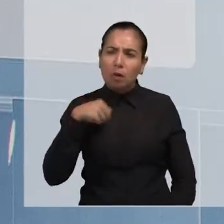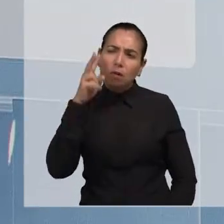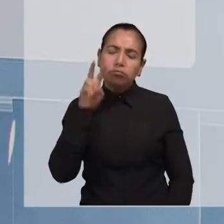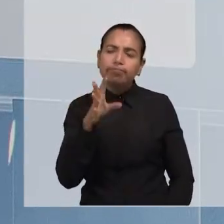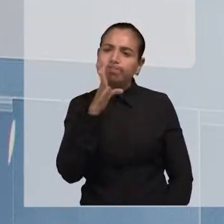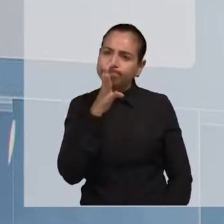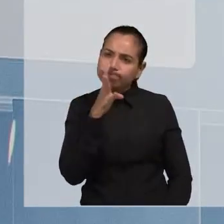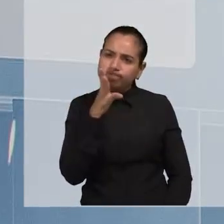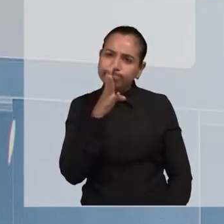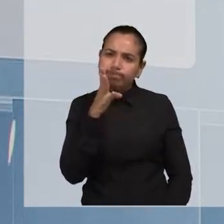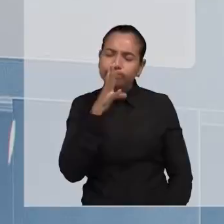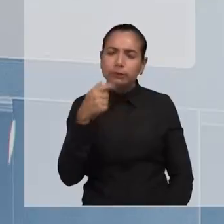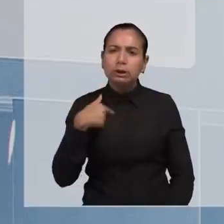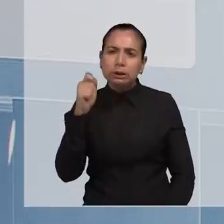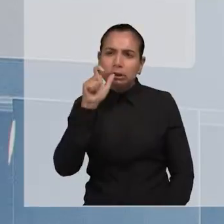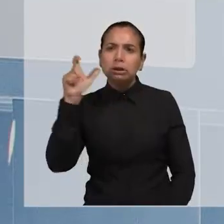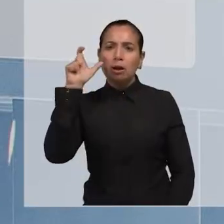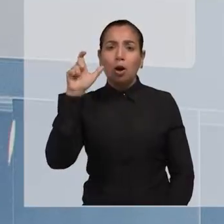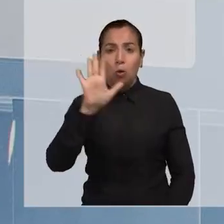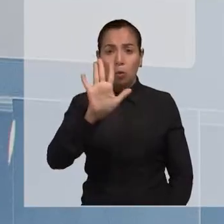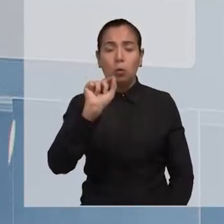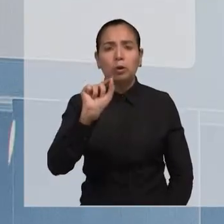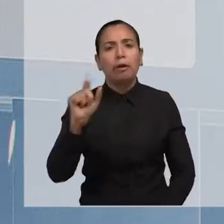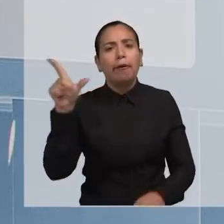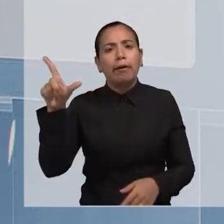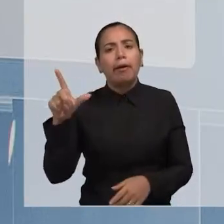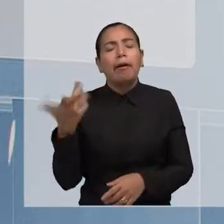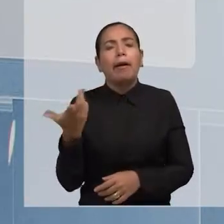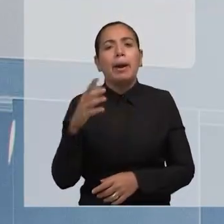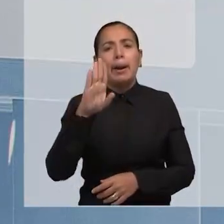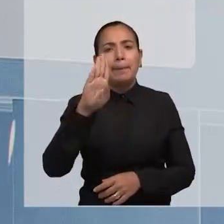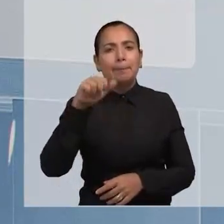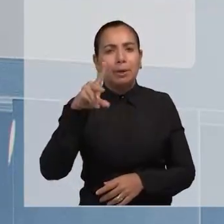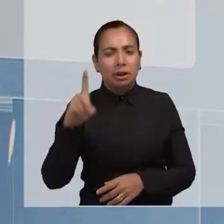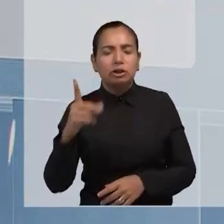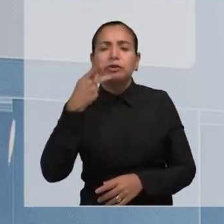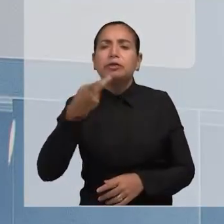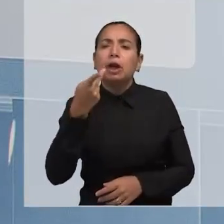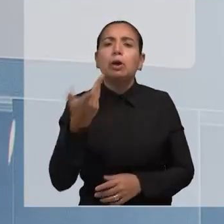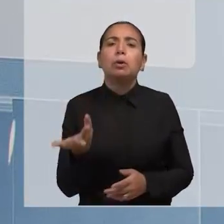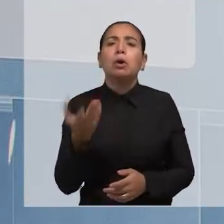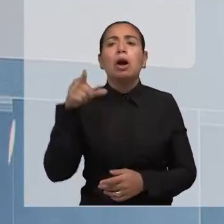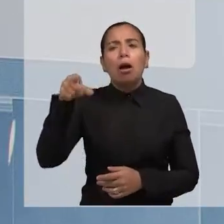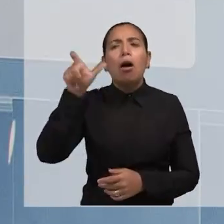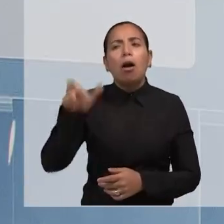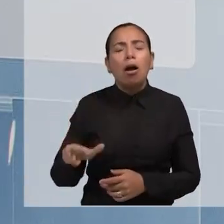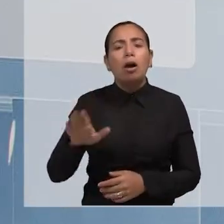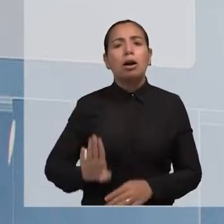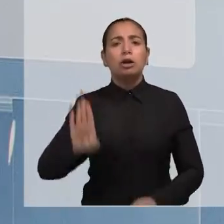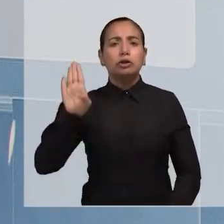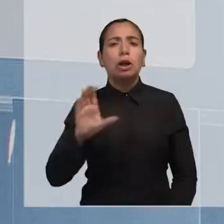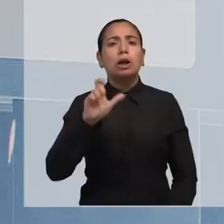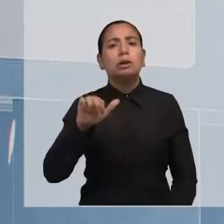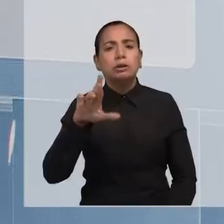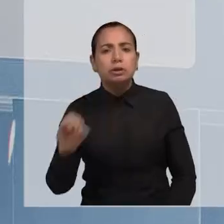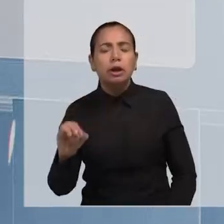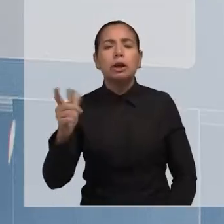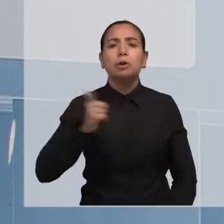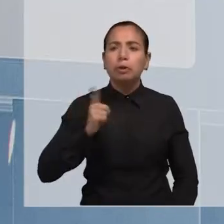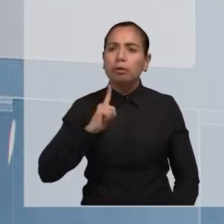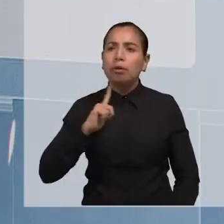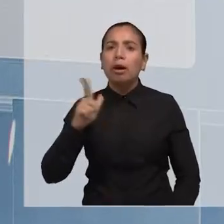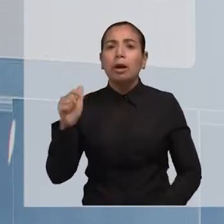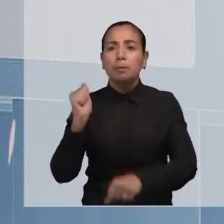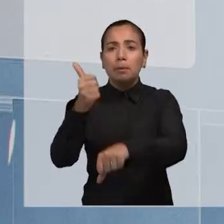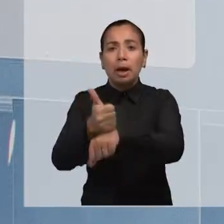frase, a Bandeirantes colocou falando do candidato. O candidato Ciro Gomes, tal, foi indicado candidato a